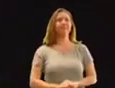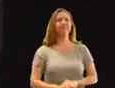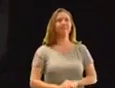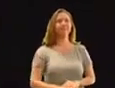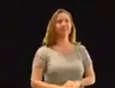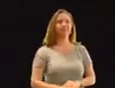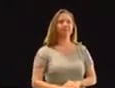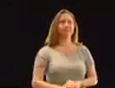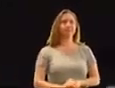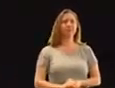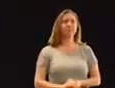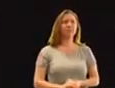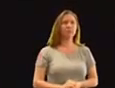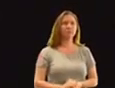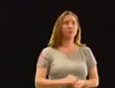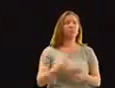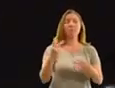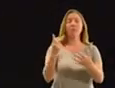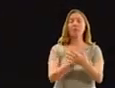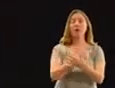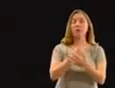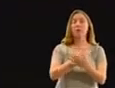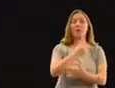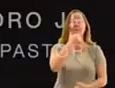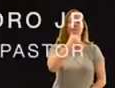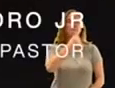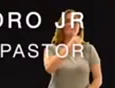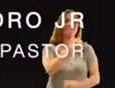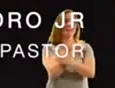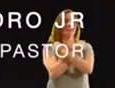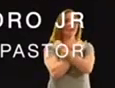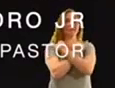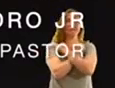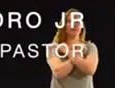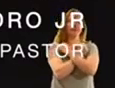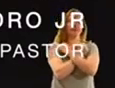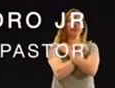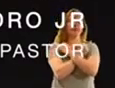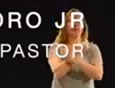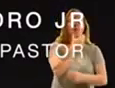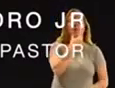Olha o que aconteceu aqui com Safira e Ananias.